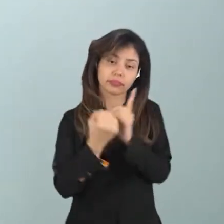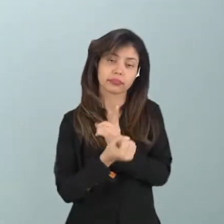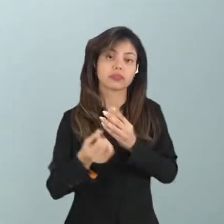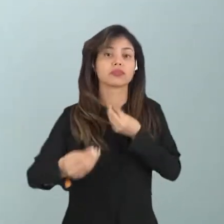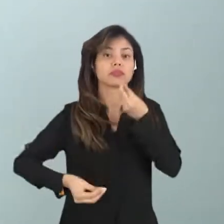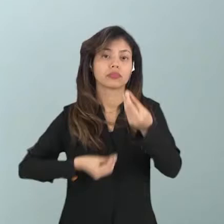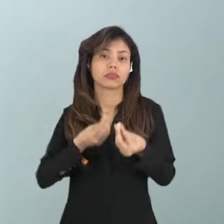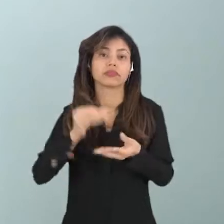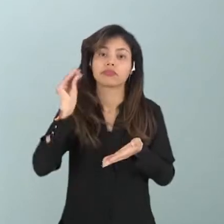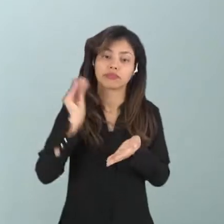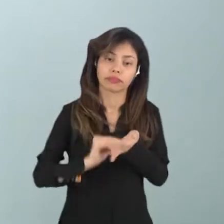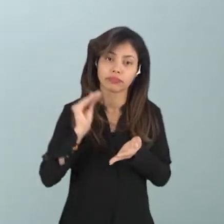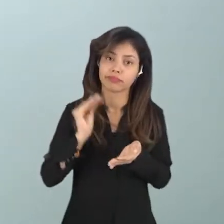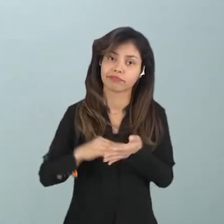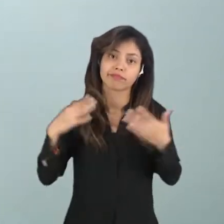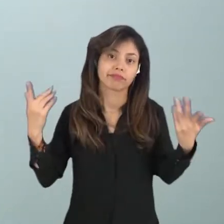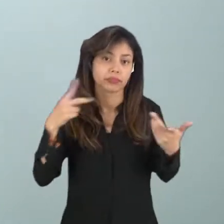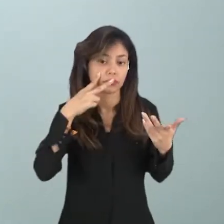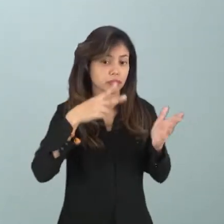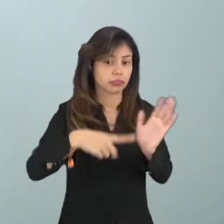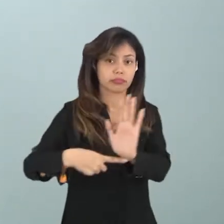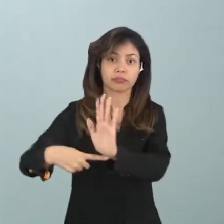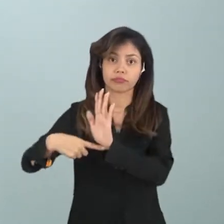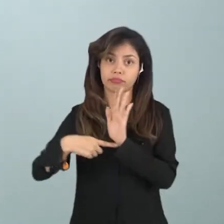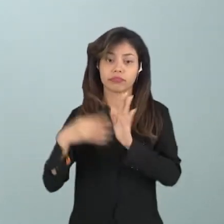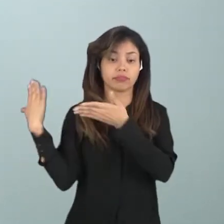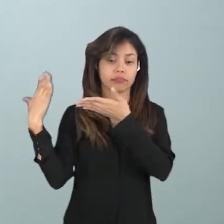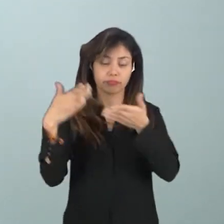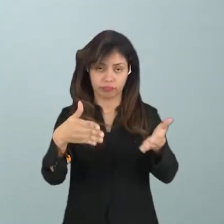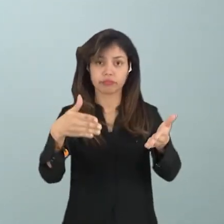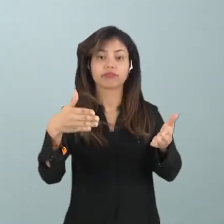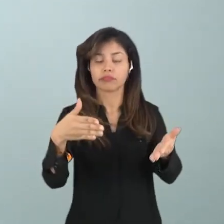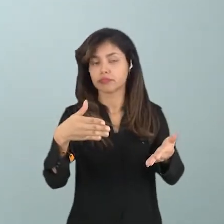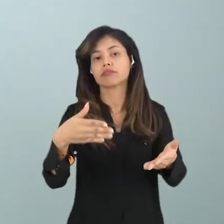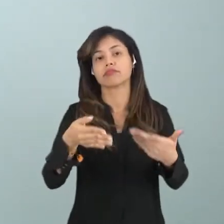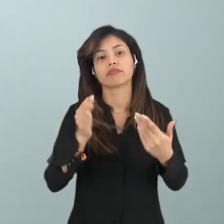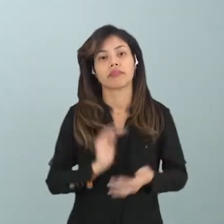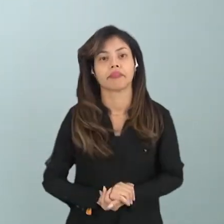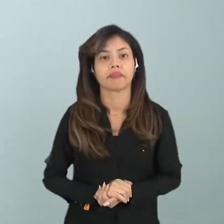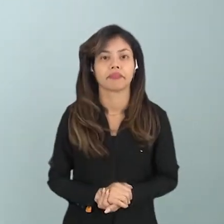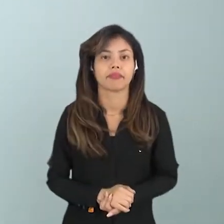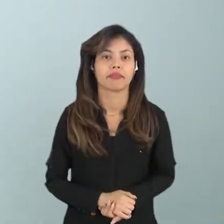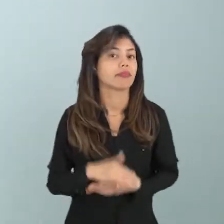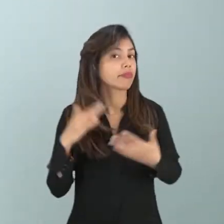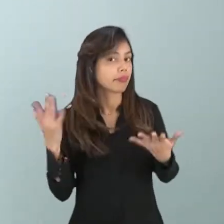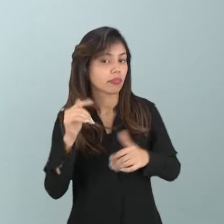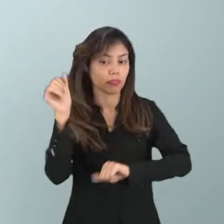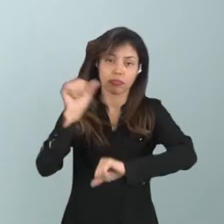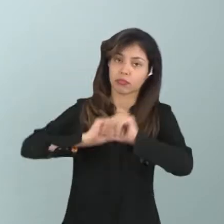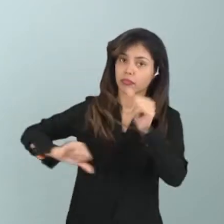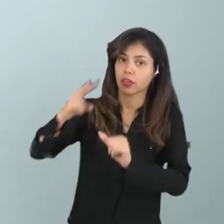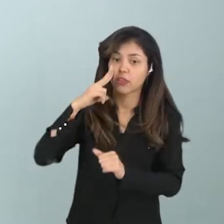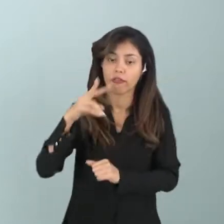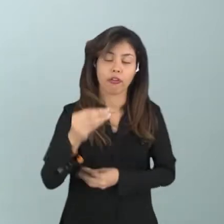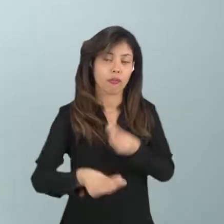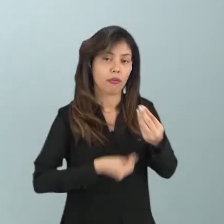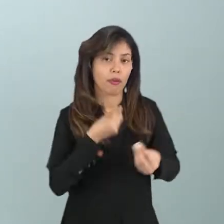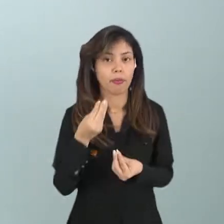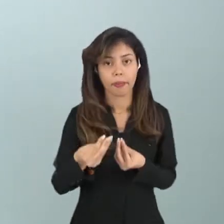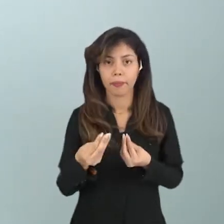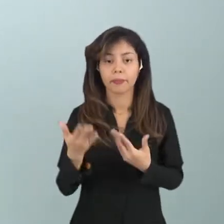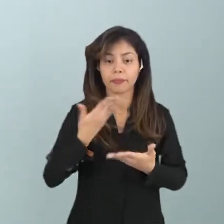meio, de fato, de atingir esse objetivo. Nesse caso específico, é o contrário. A população não vê isso como um